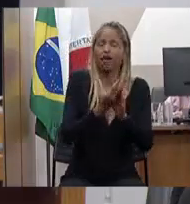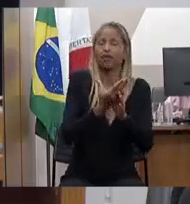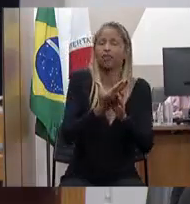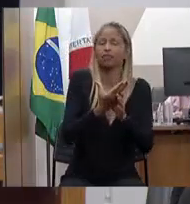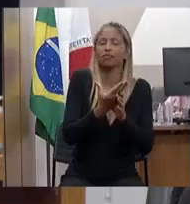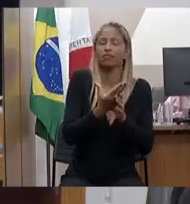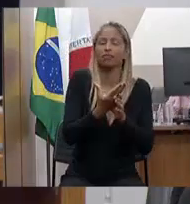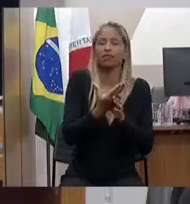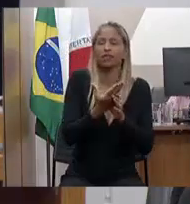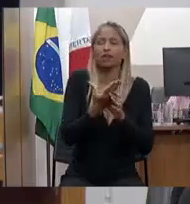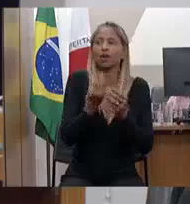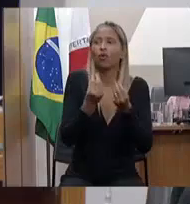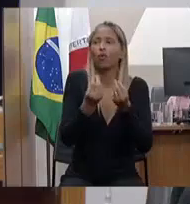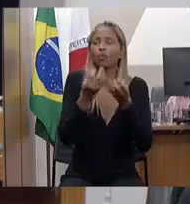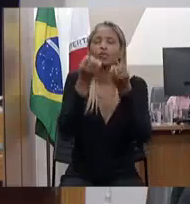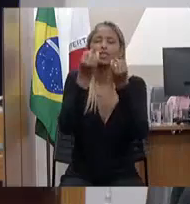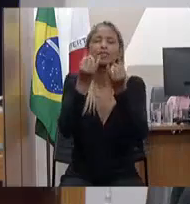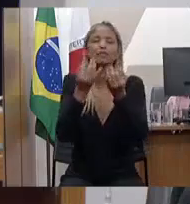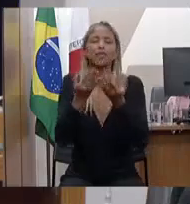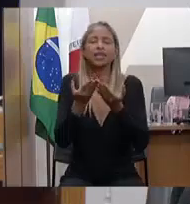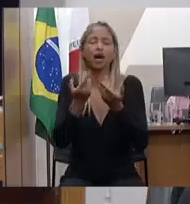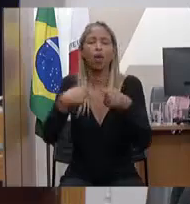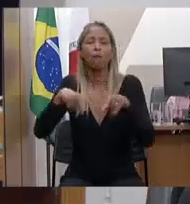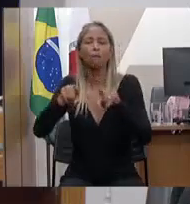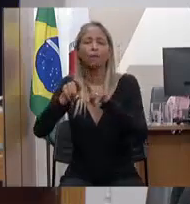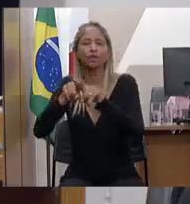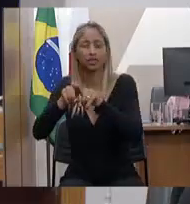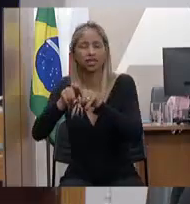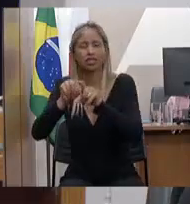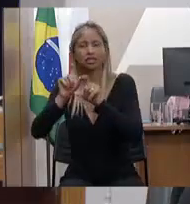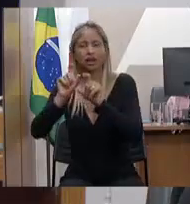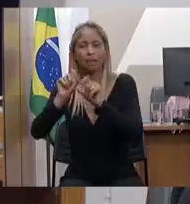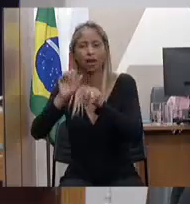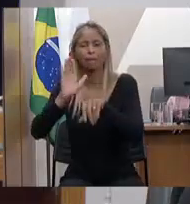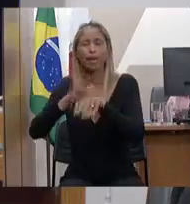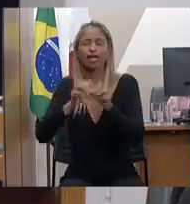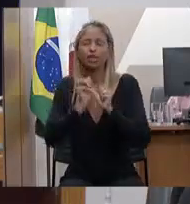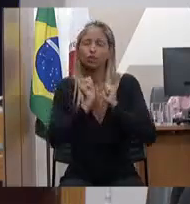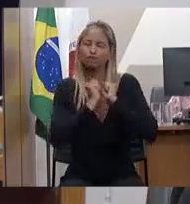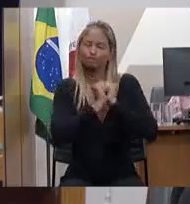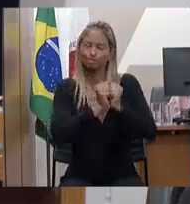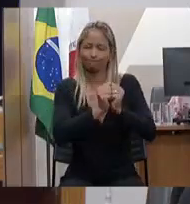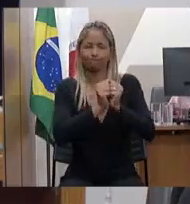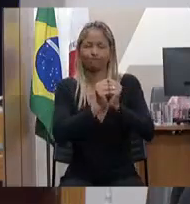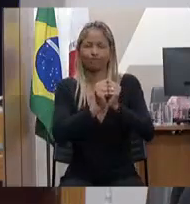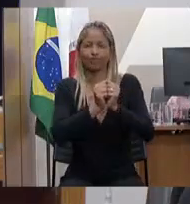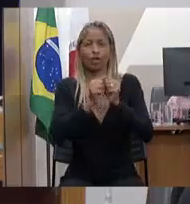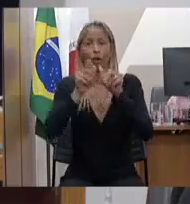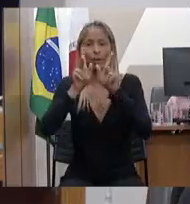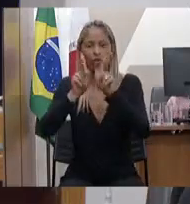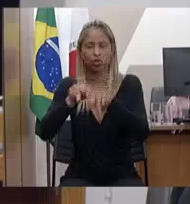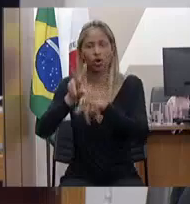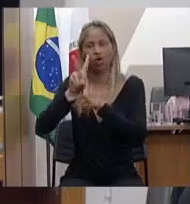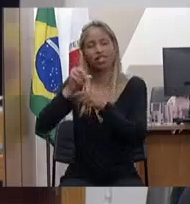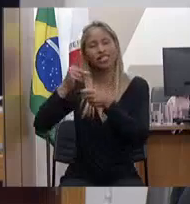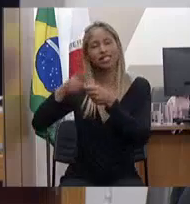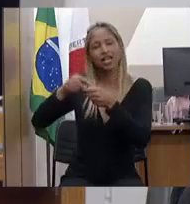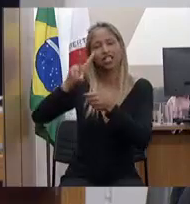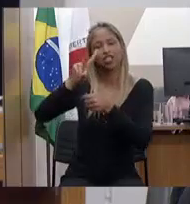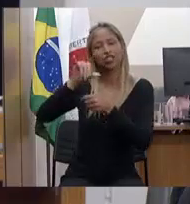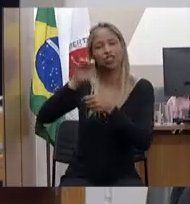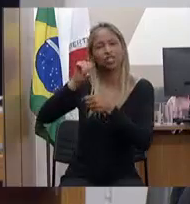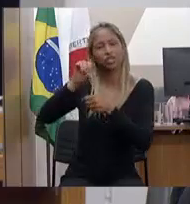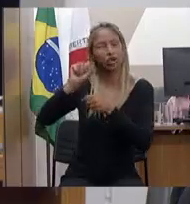eu não diria nem como parceiros eu diria como mais como companheiros né pessoal de Viçosa Saiu Mas